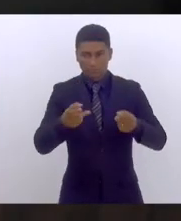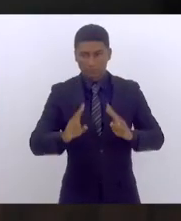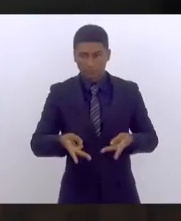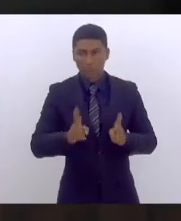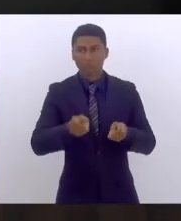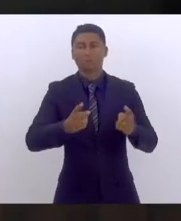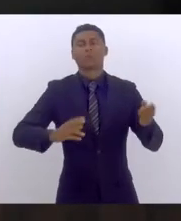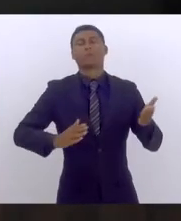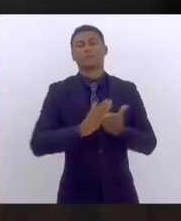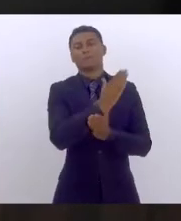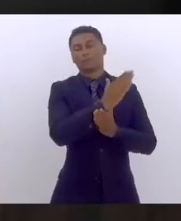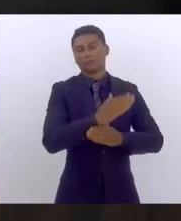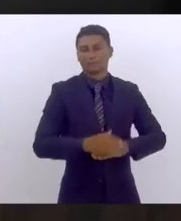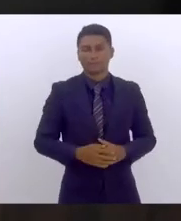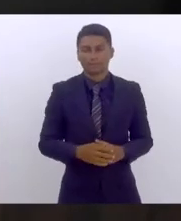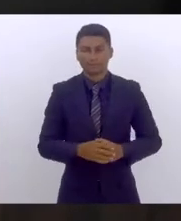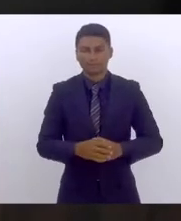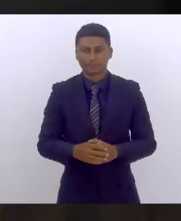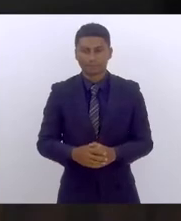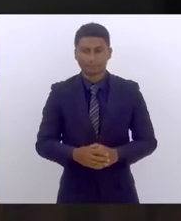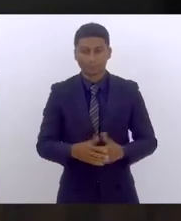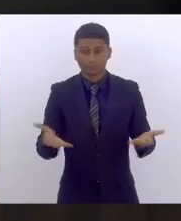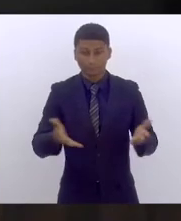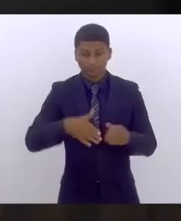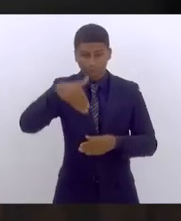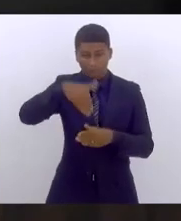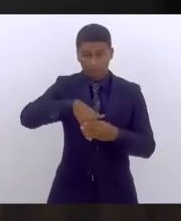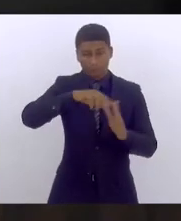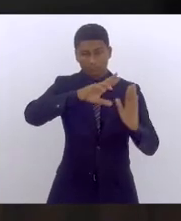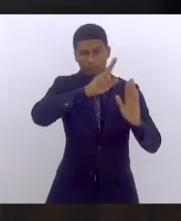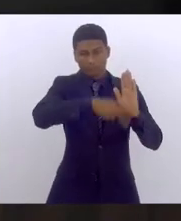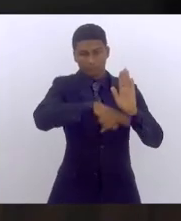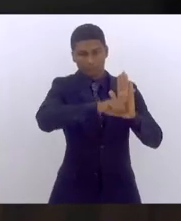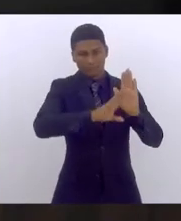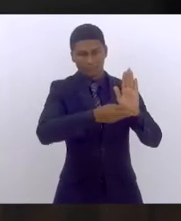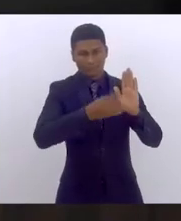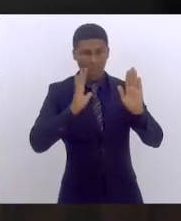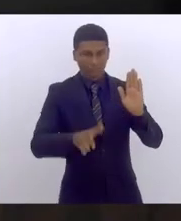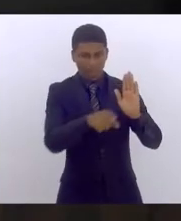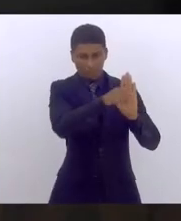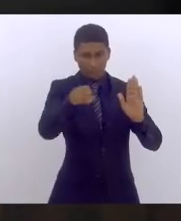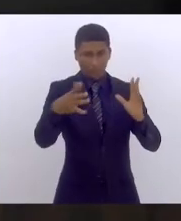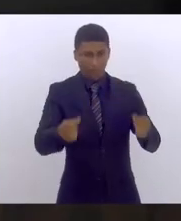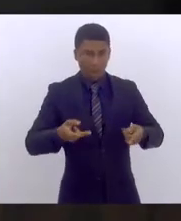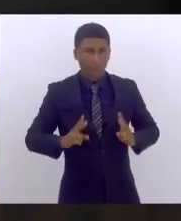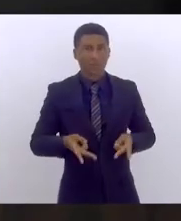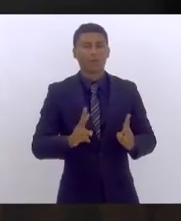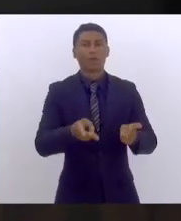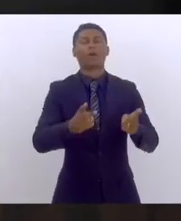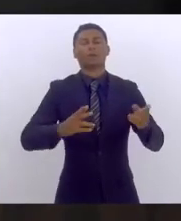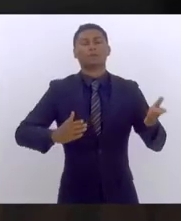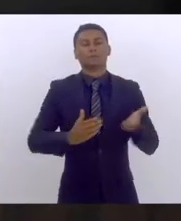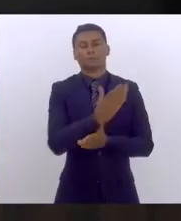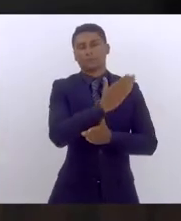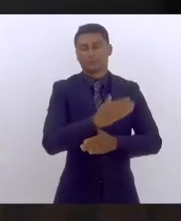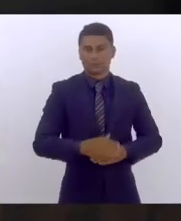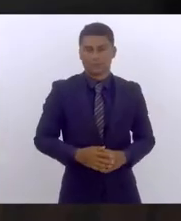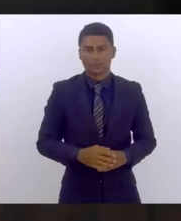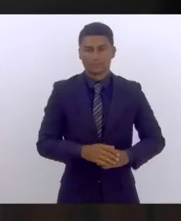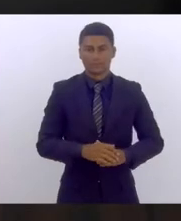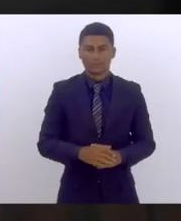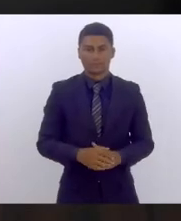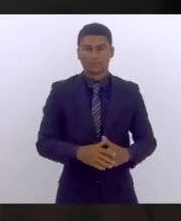estão. Aprovado. Em votação, o projeto a ser emendado. Senhores que aprovam, permaneçam como estão.